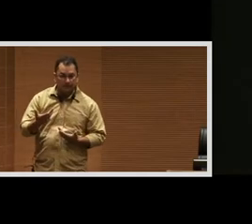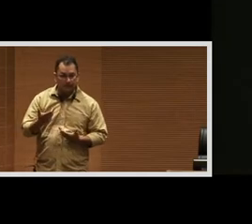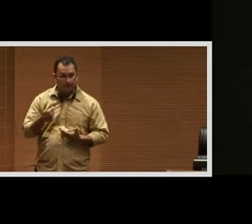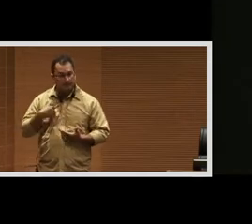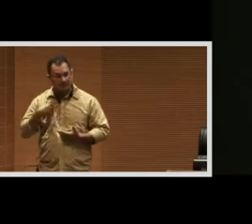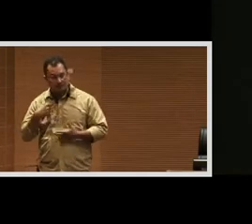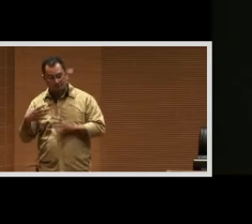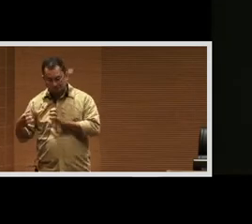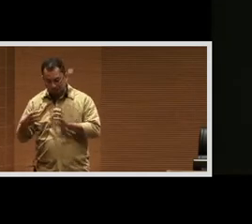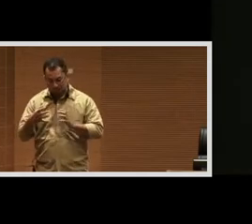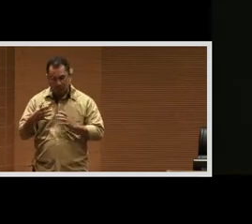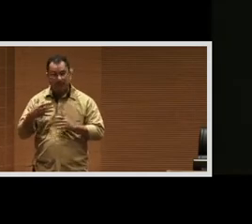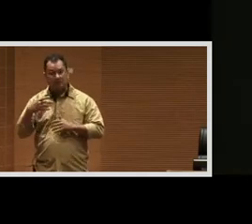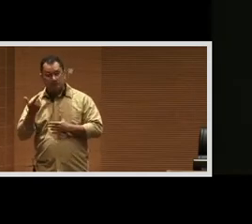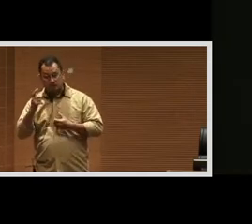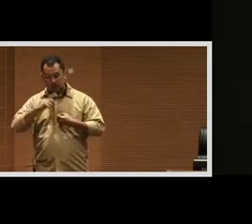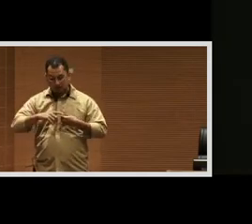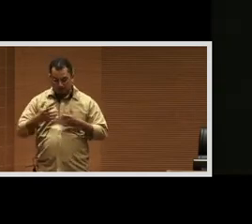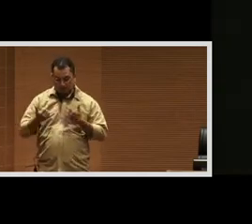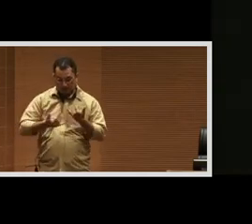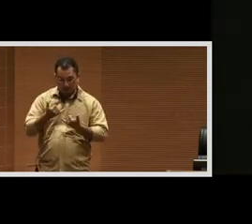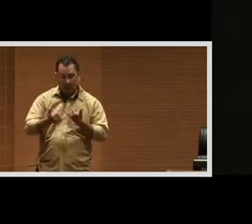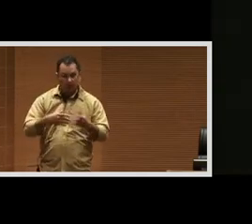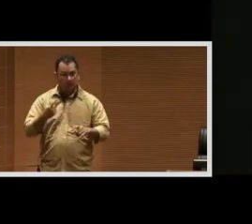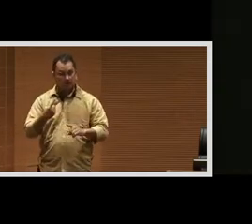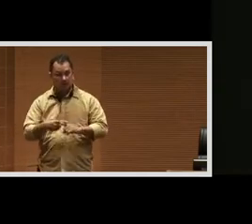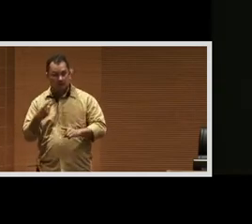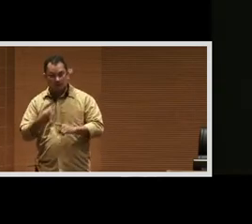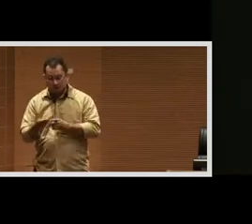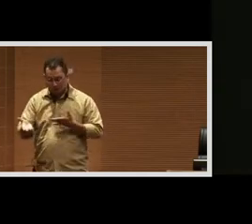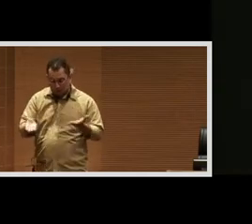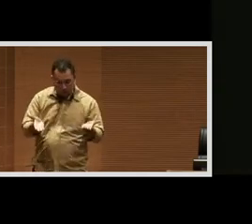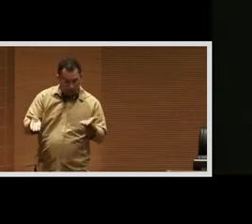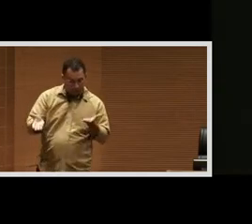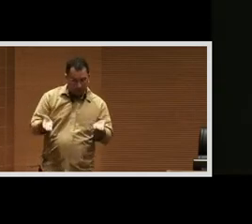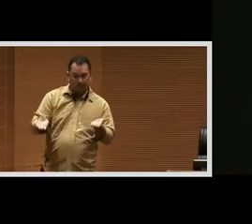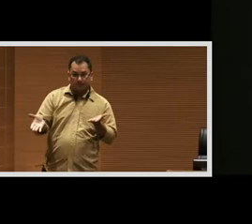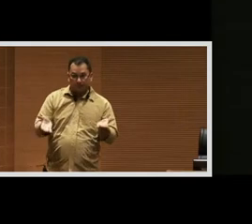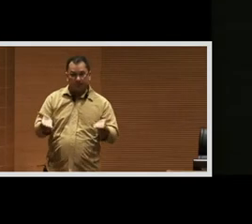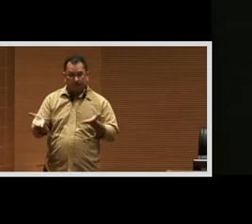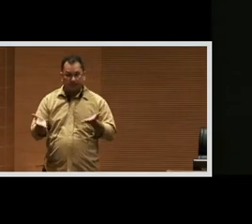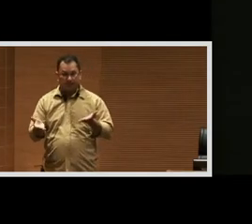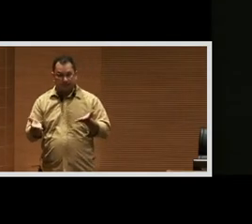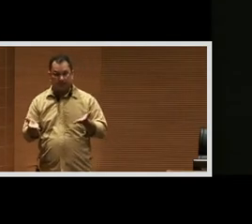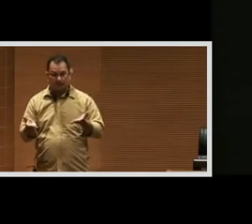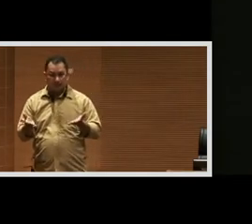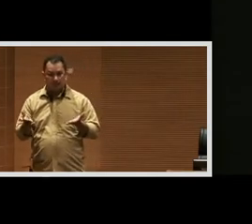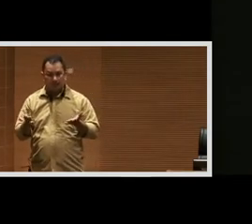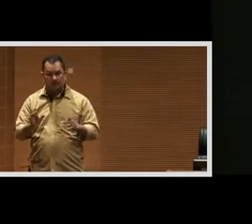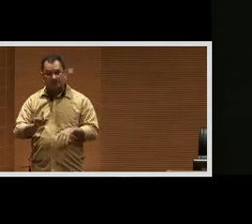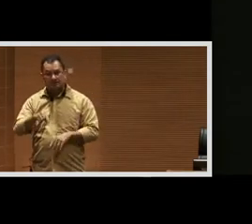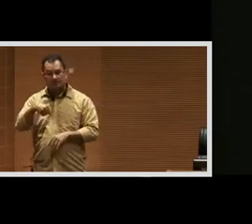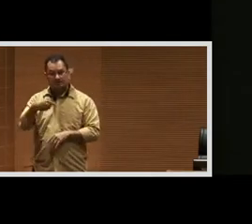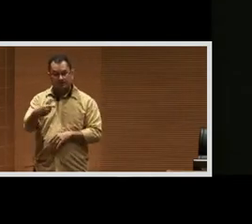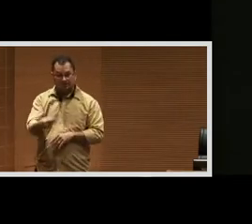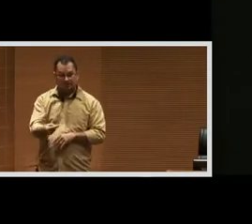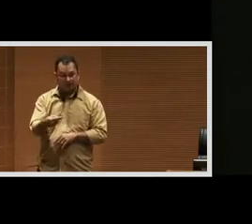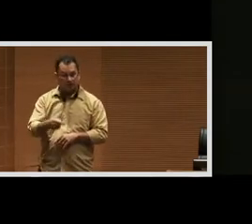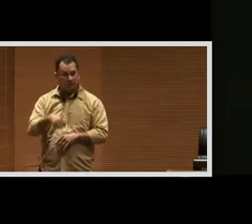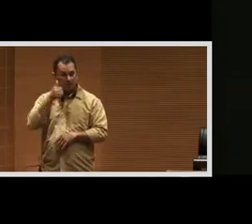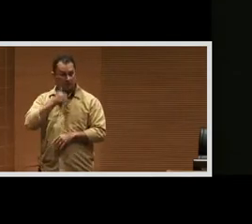voltaram a brincar, porque o casal intermediou, brincaram. E aí teve uma rusga maior, e a